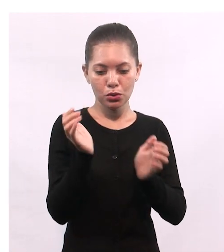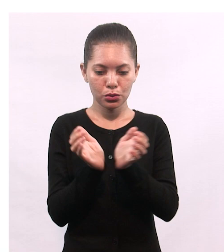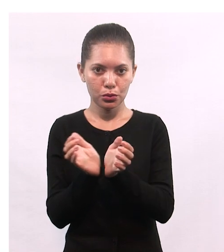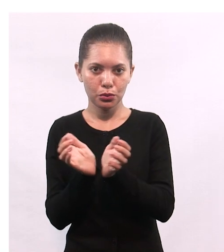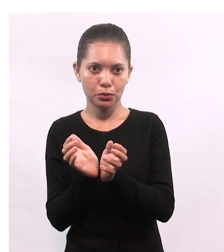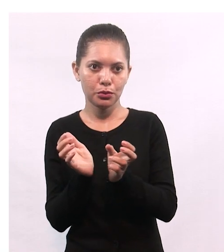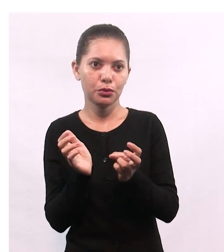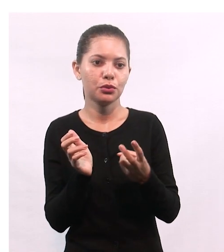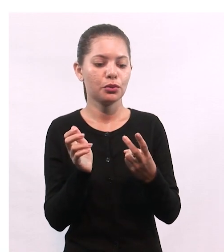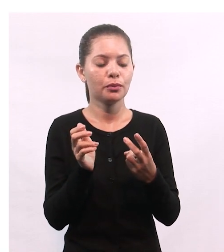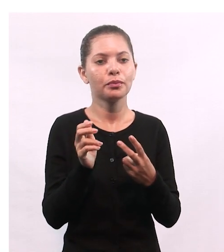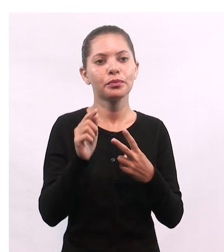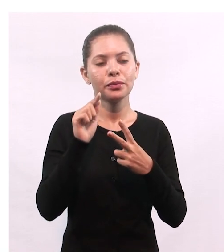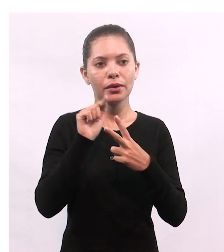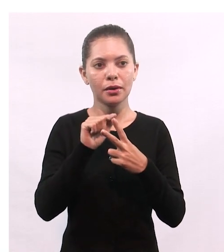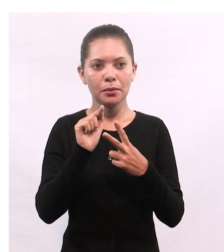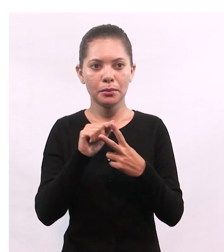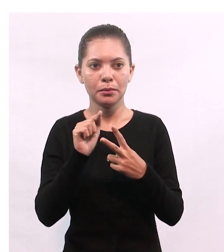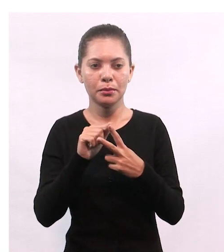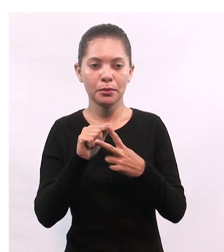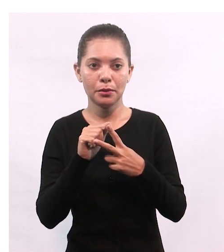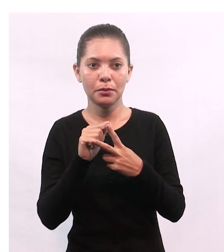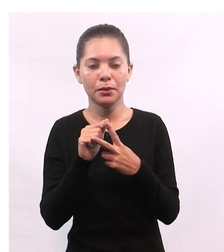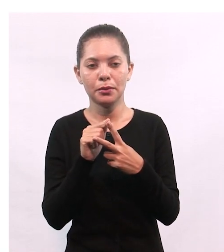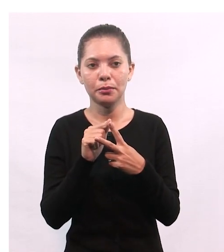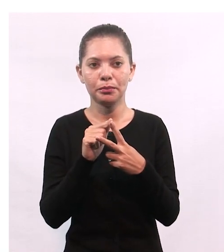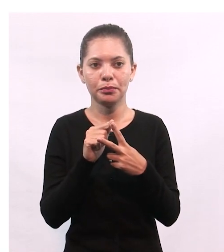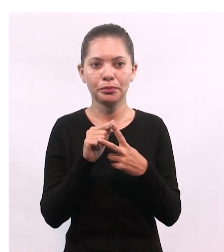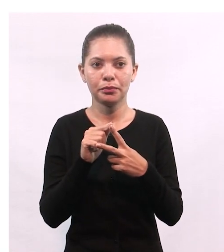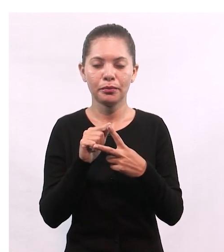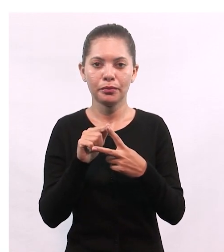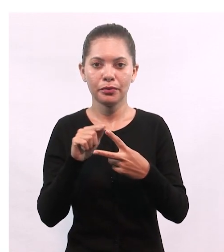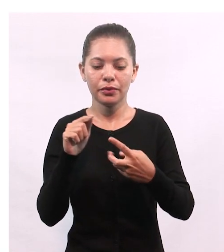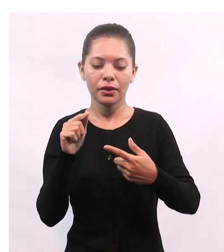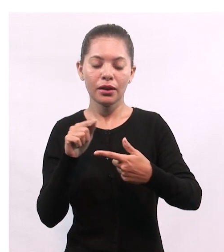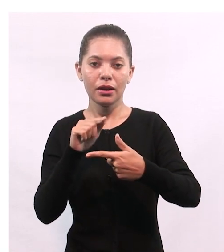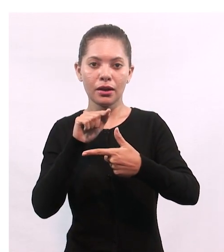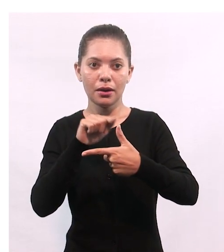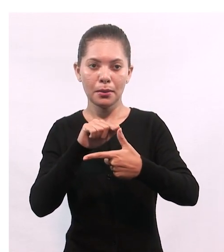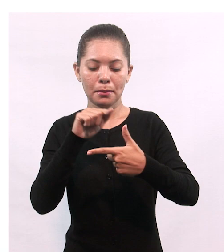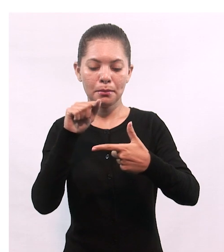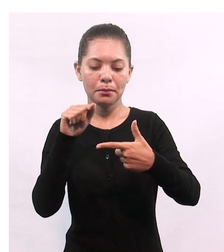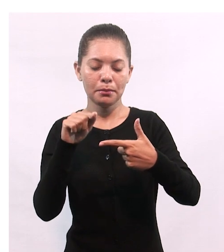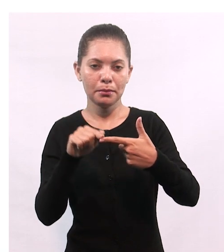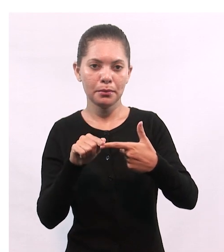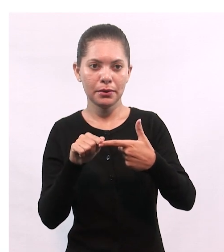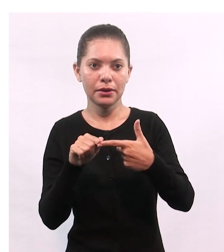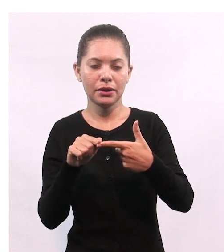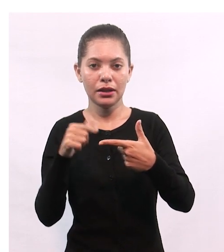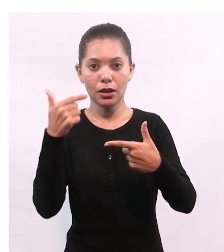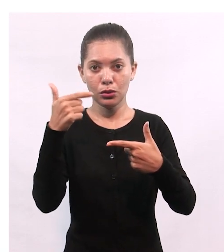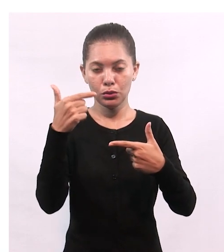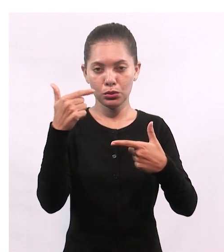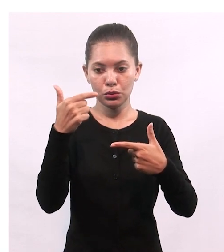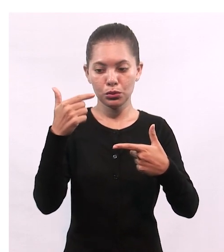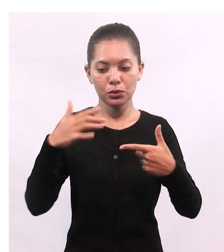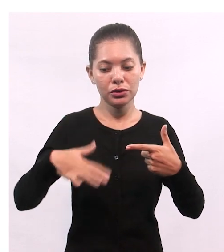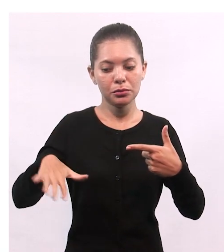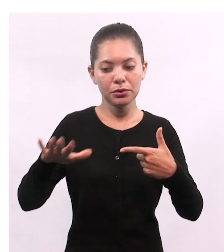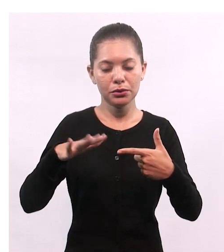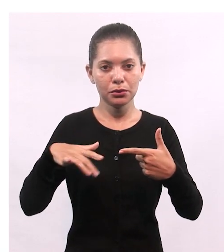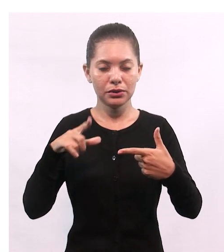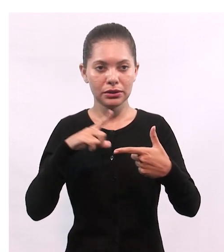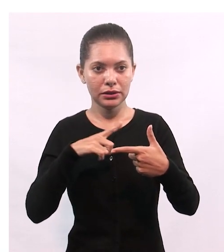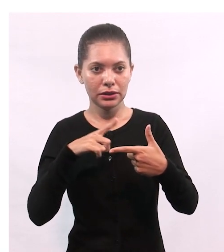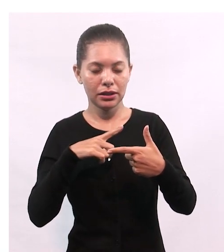grupos, as espaciais e as planas. Então, planas eu vou trabalhar com duas dimensões. Então,